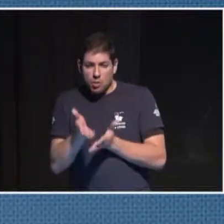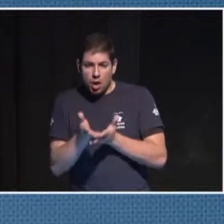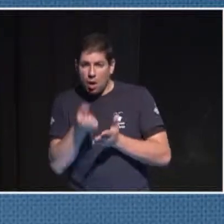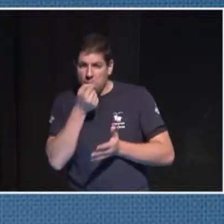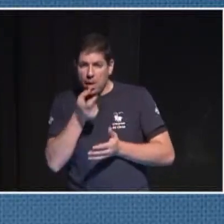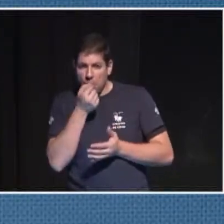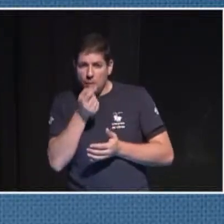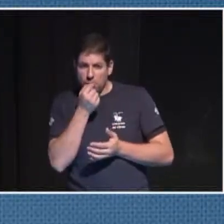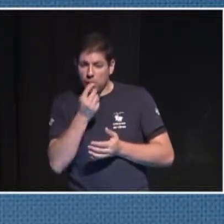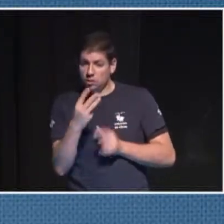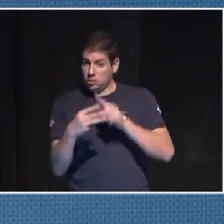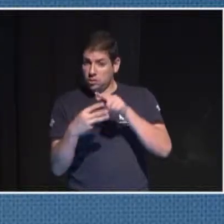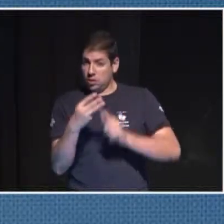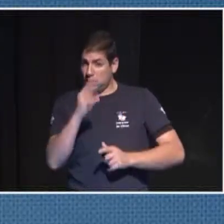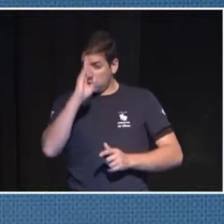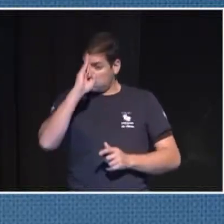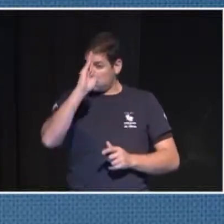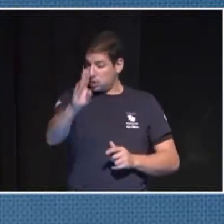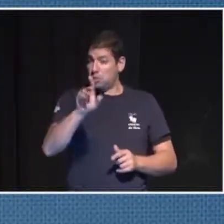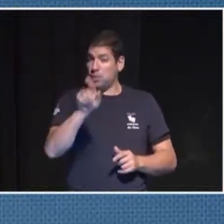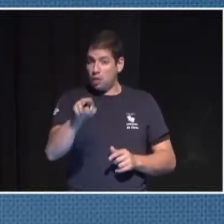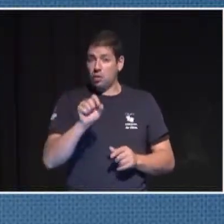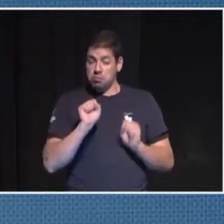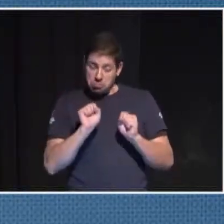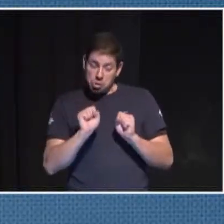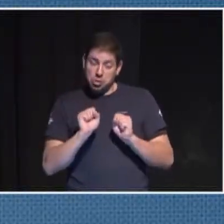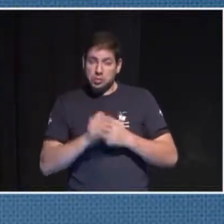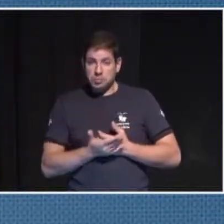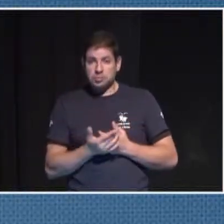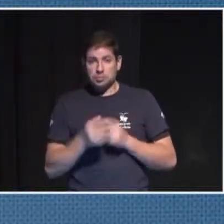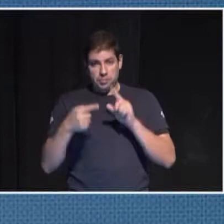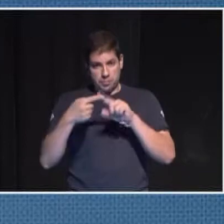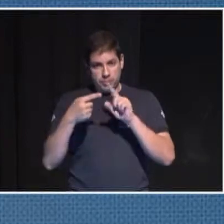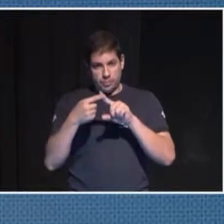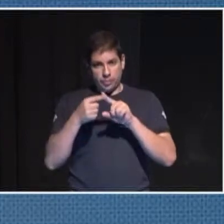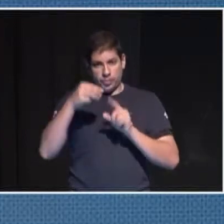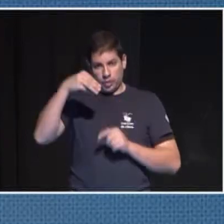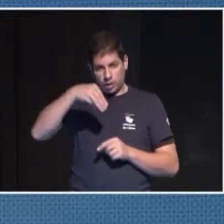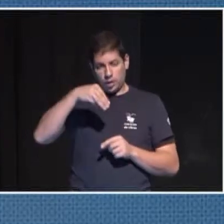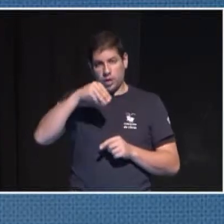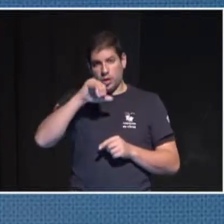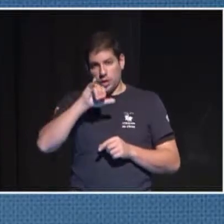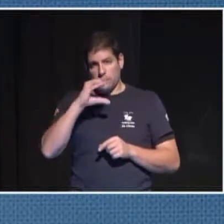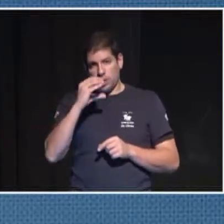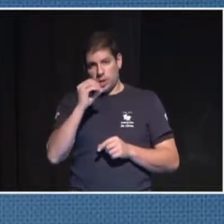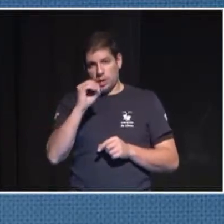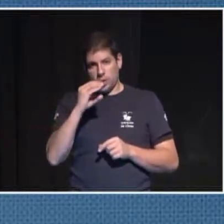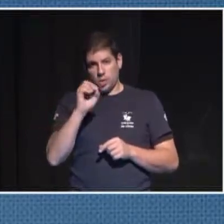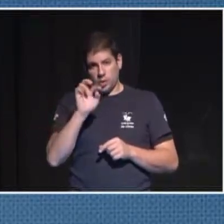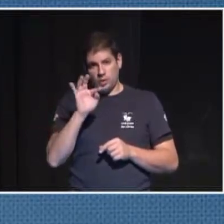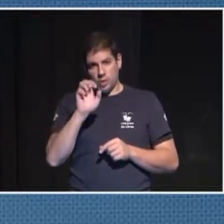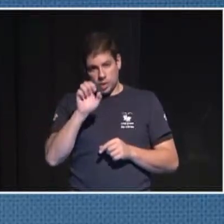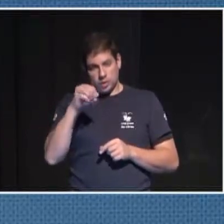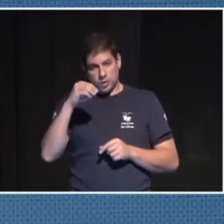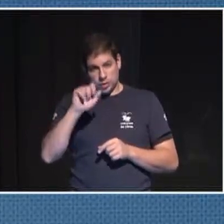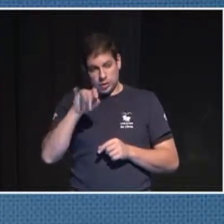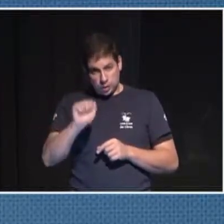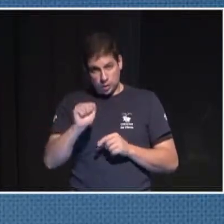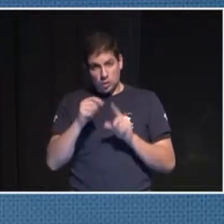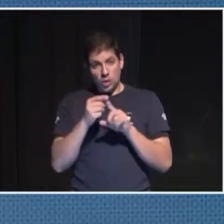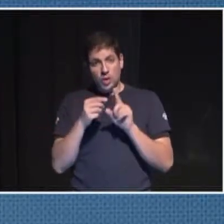medicamentos principais que esse paciente pode vir a receber: o micofenolato de mofetil, a ciclofosfamida